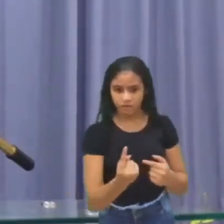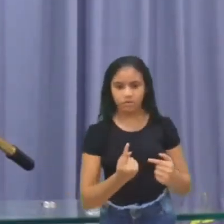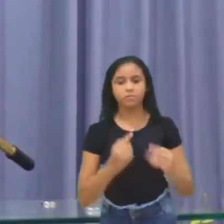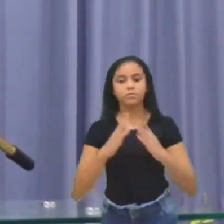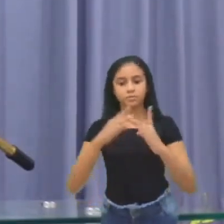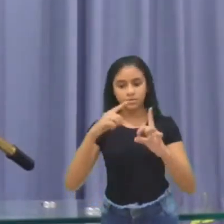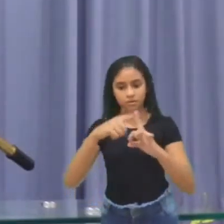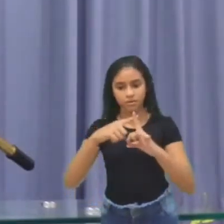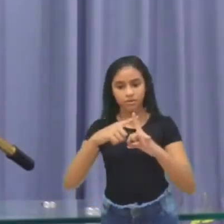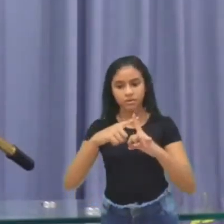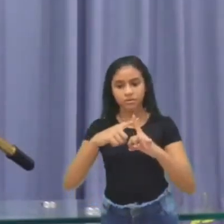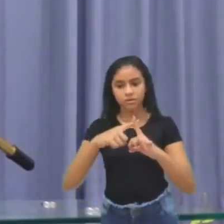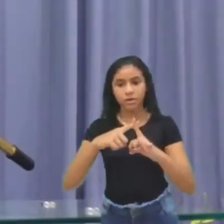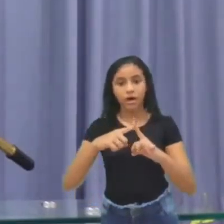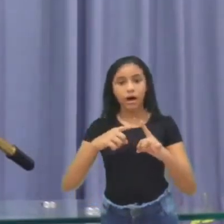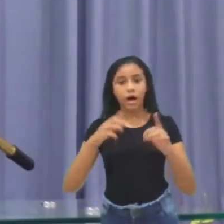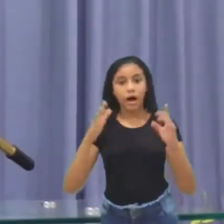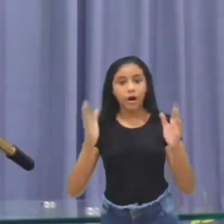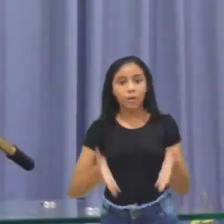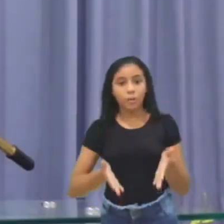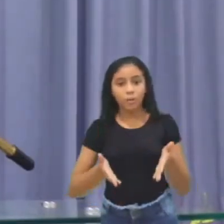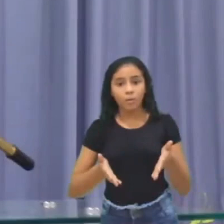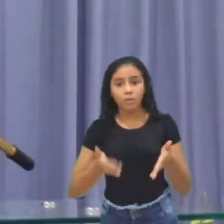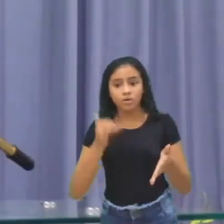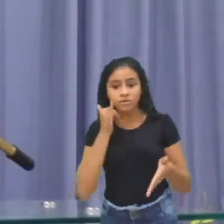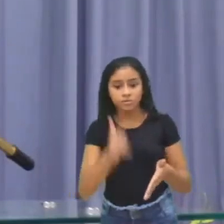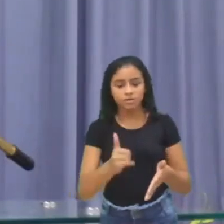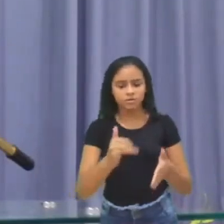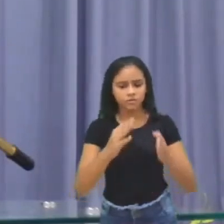dizendo: fique em casa.